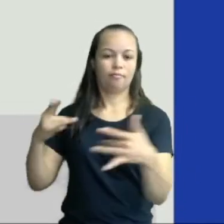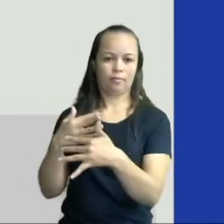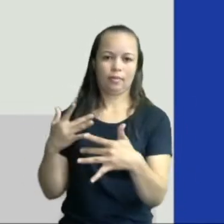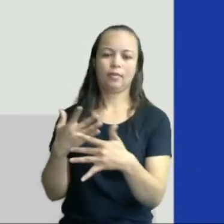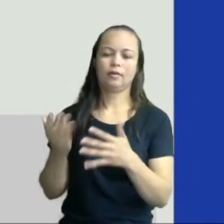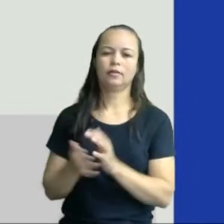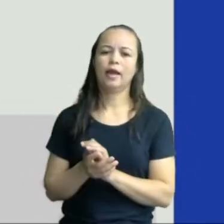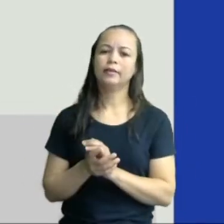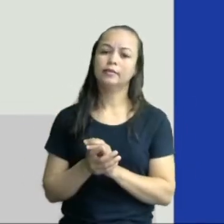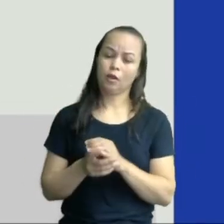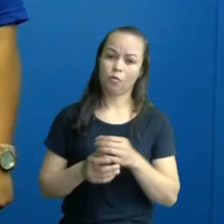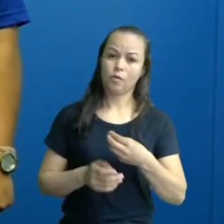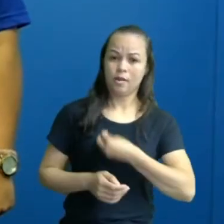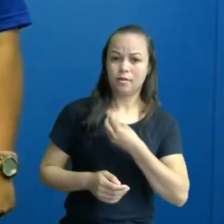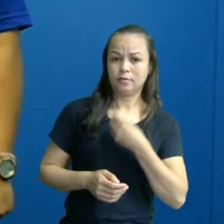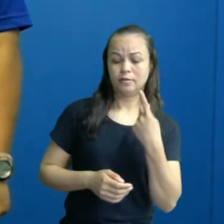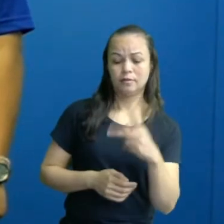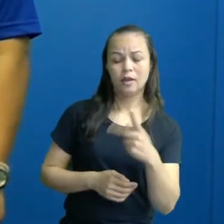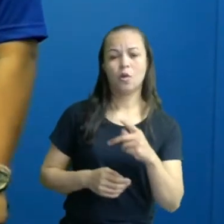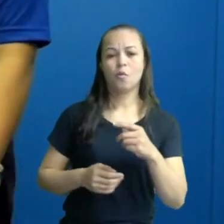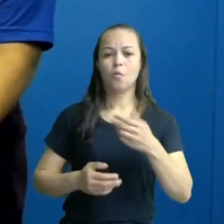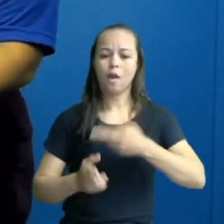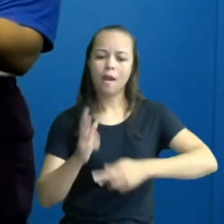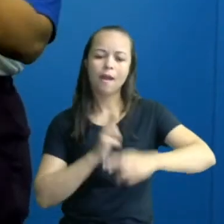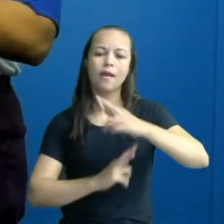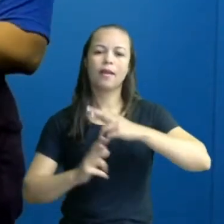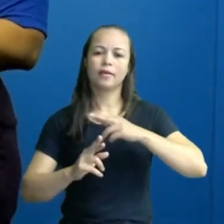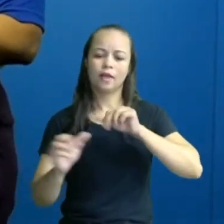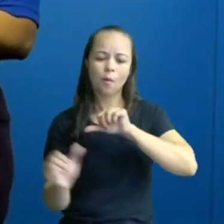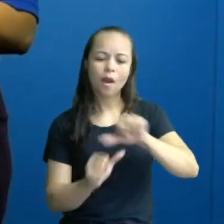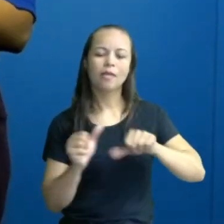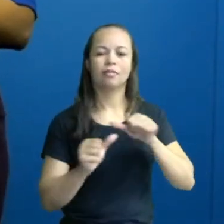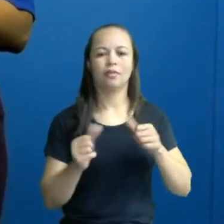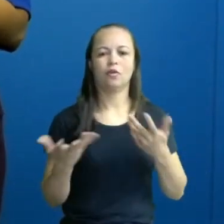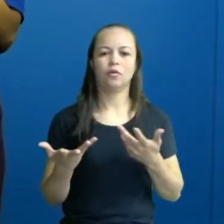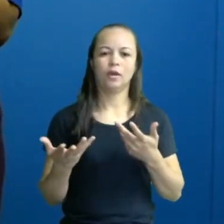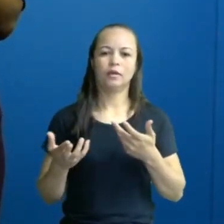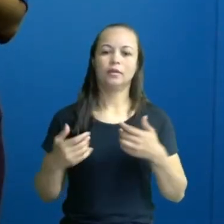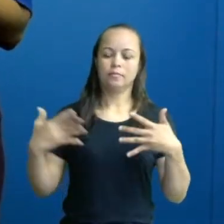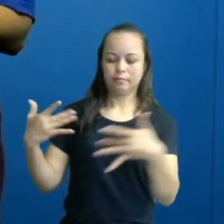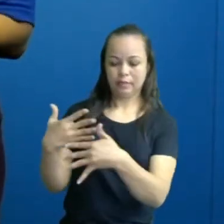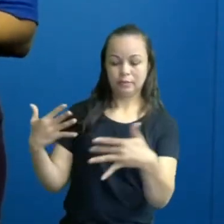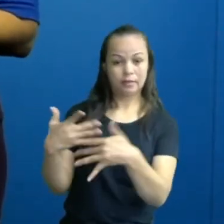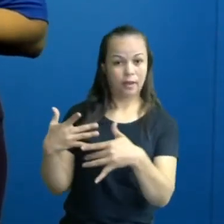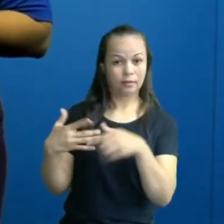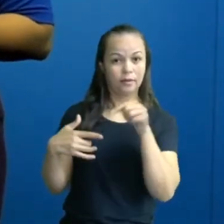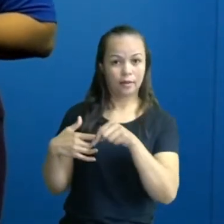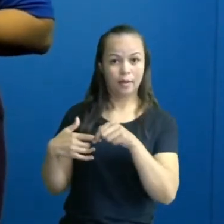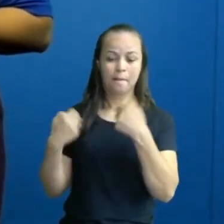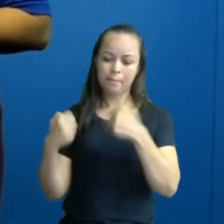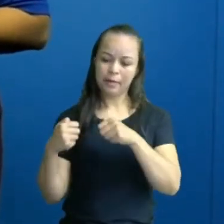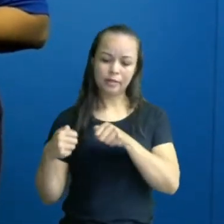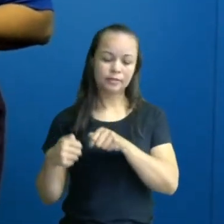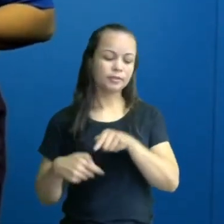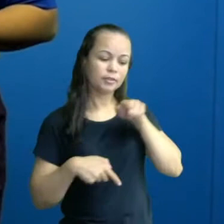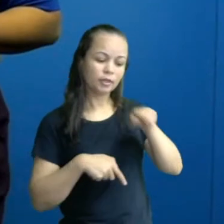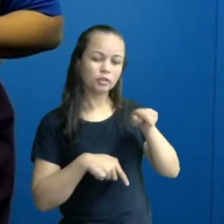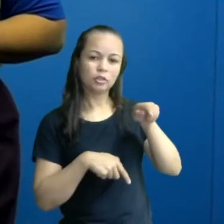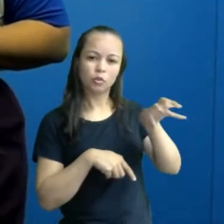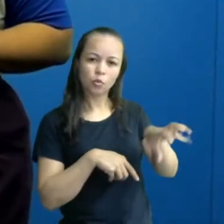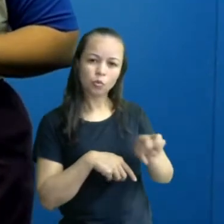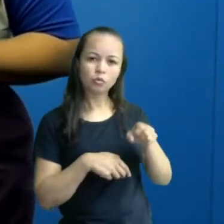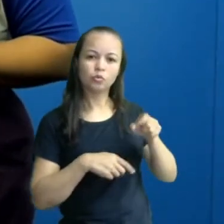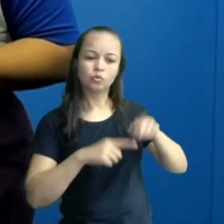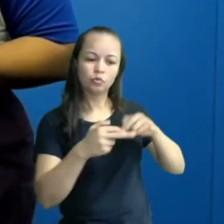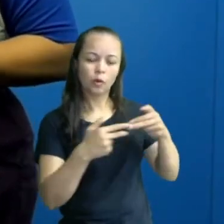existe aí uma troca, uma relação. Quem mora na cidade precisa dos produtos do campo e quem mora no campo também